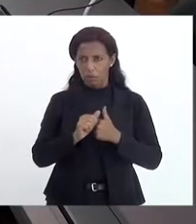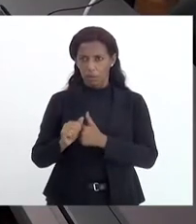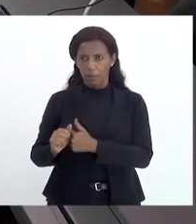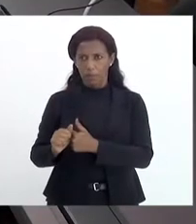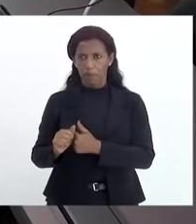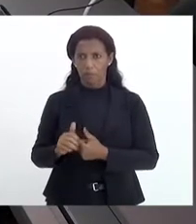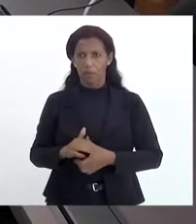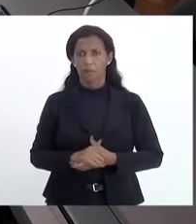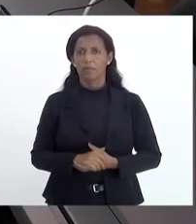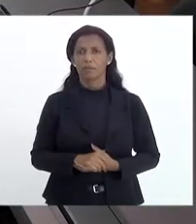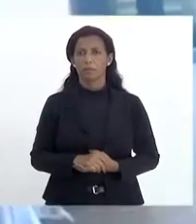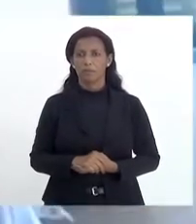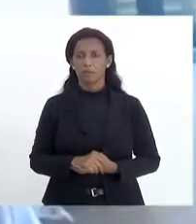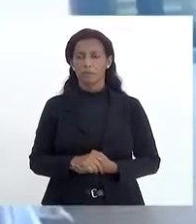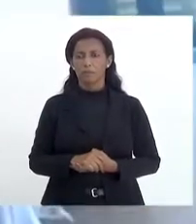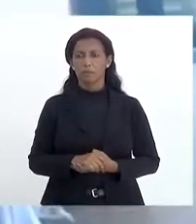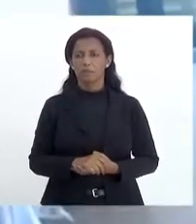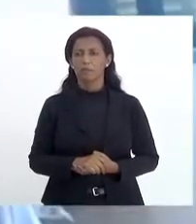Eu quero